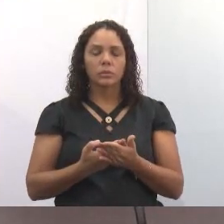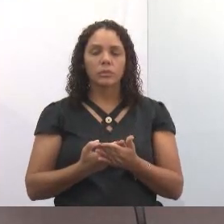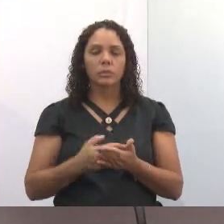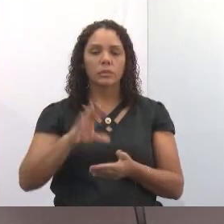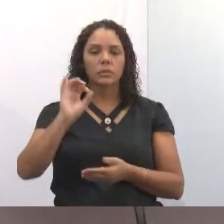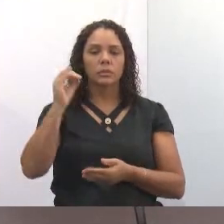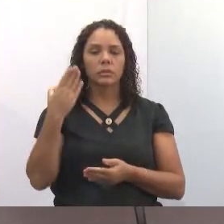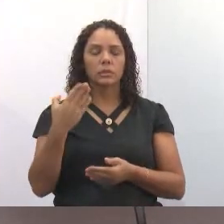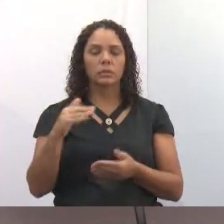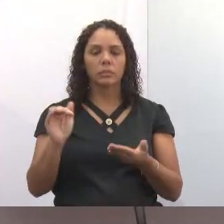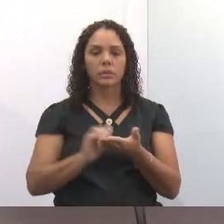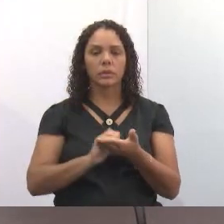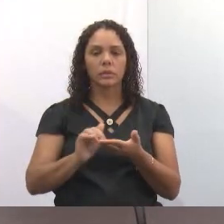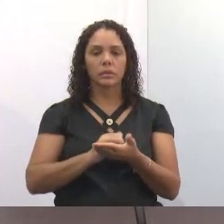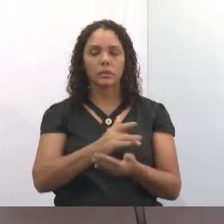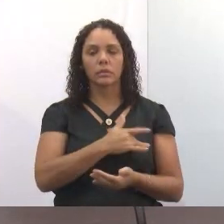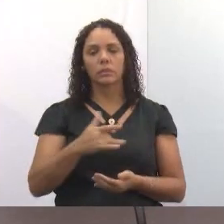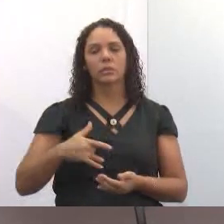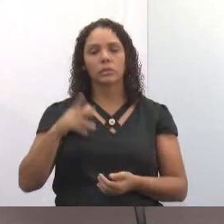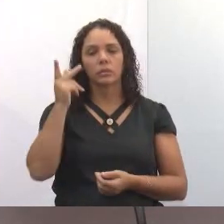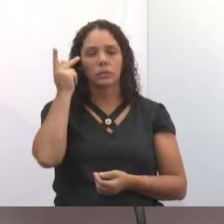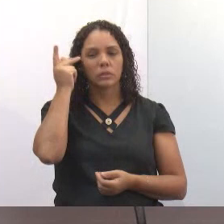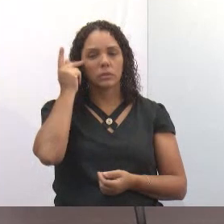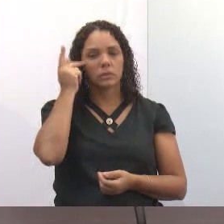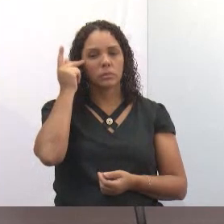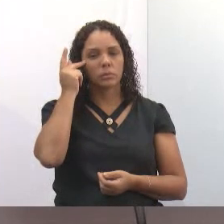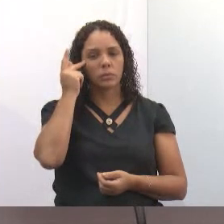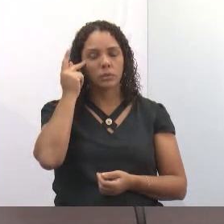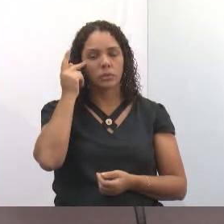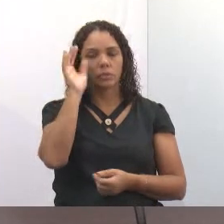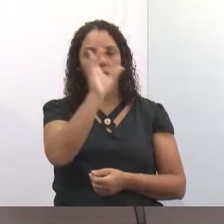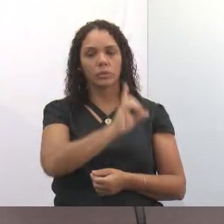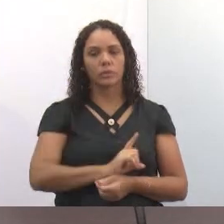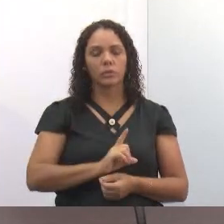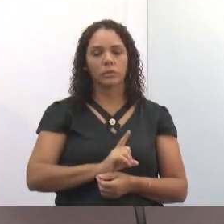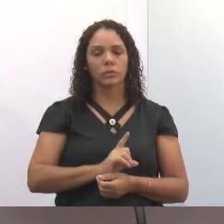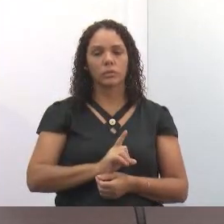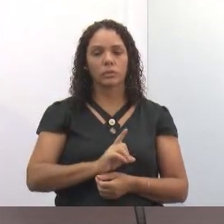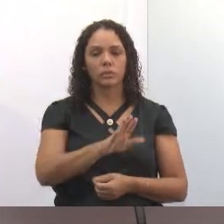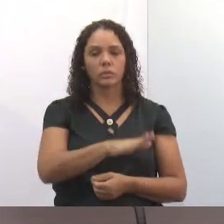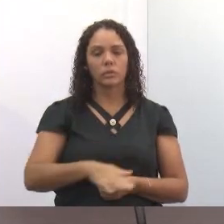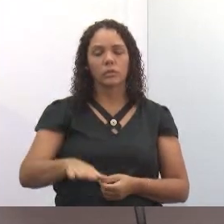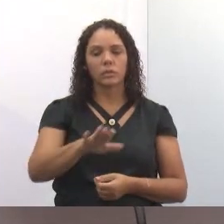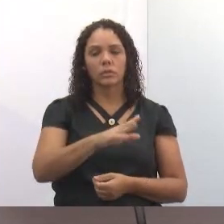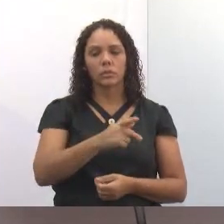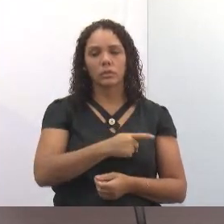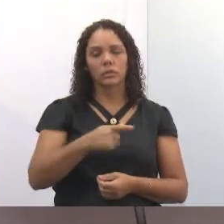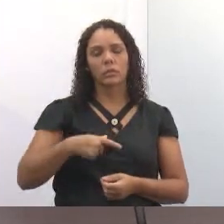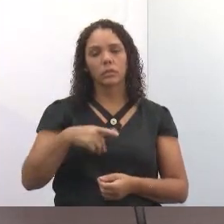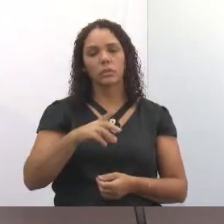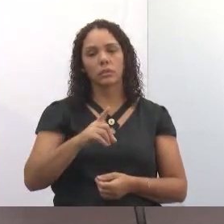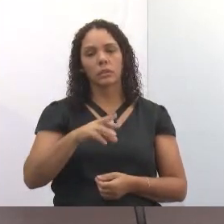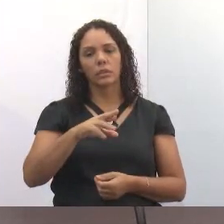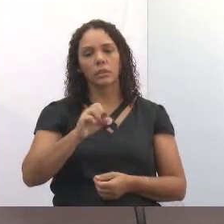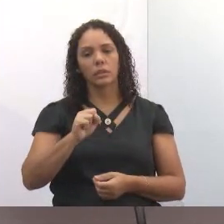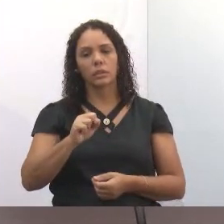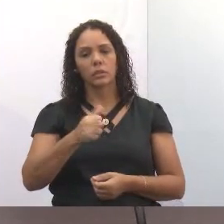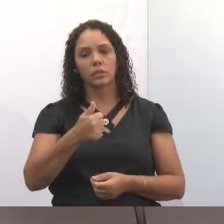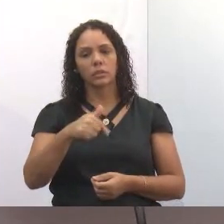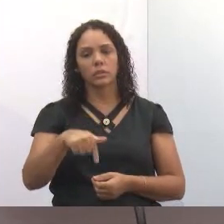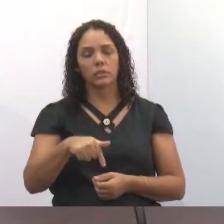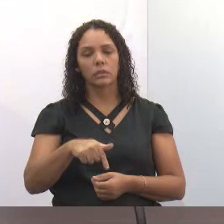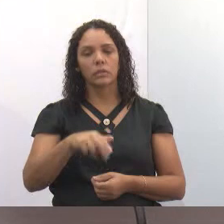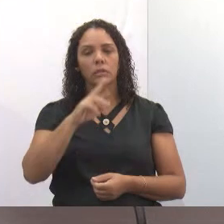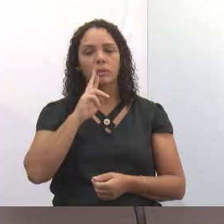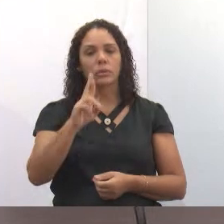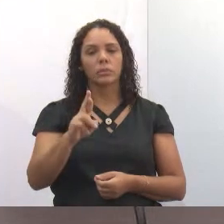sendo realizado pela Secretaria de Saúde do Estado de São Paulo, por meio da Diretoria Regional de Saúde, DRS-17, que responde pelos municípios